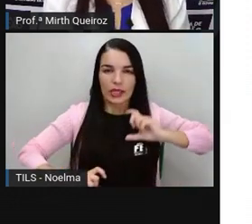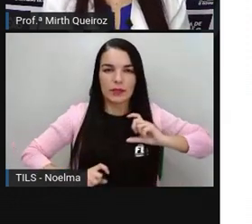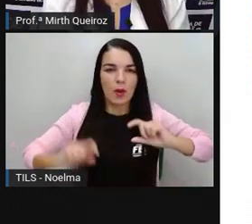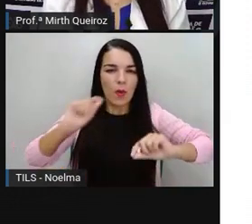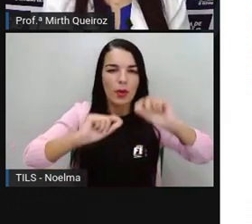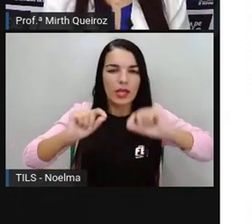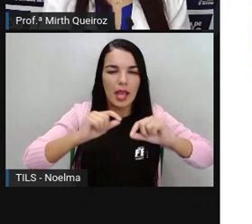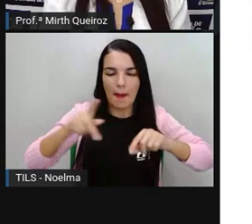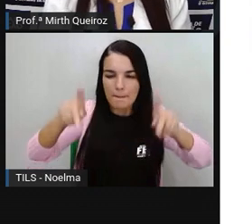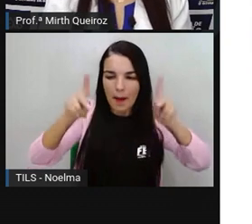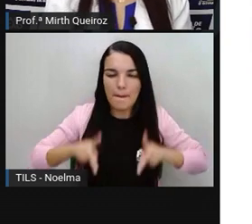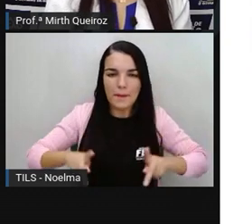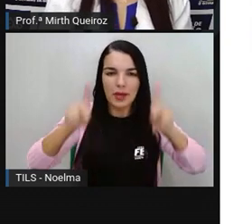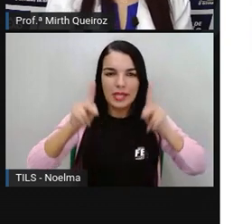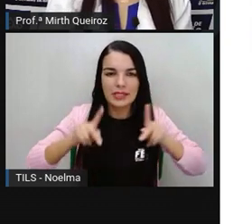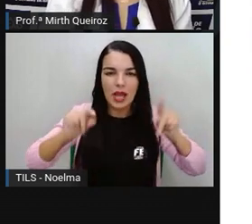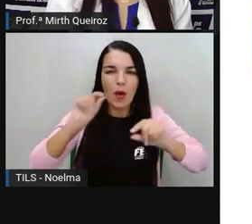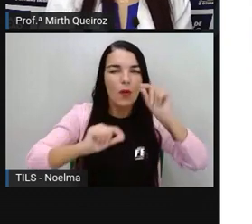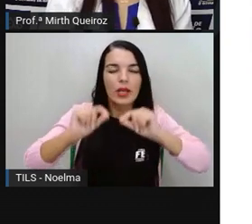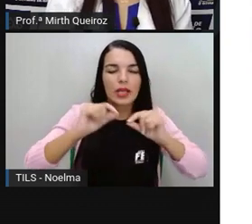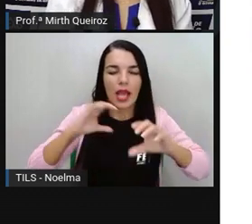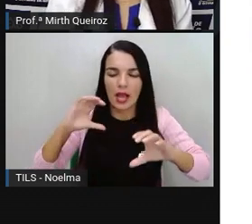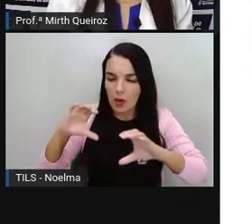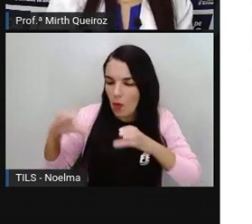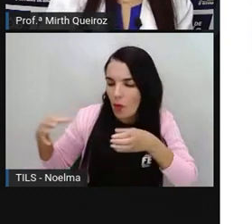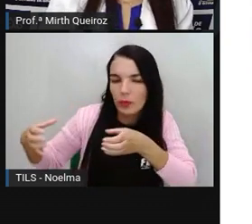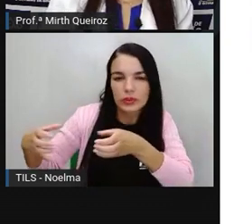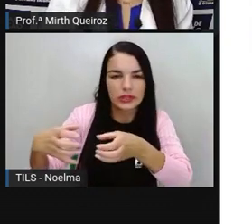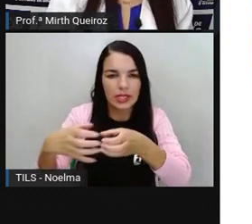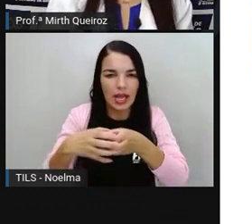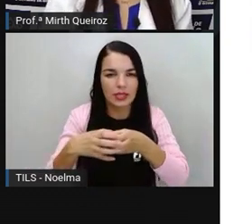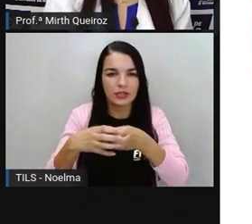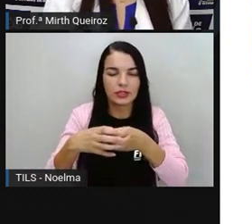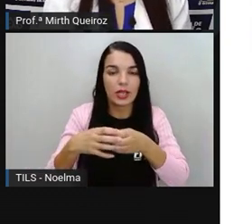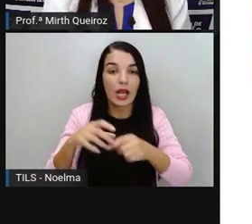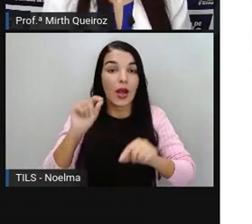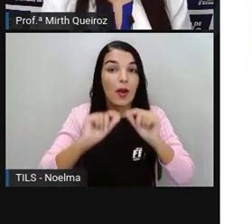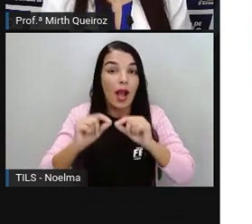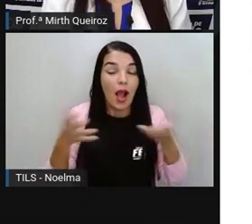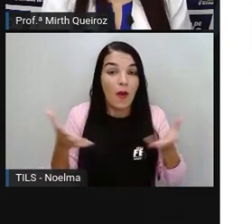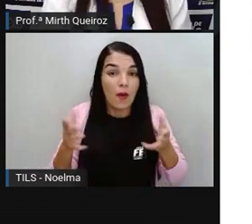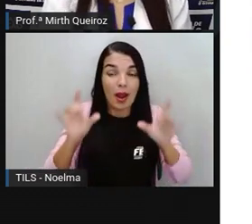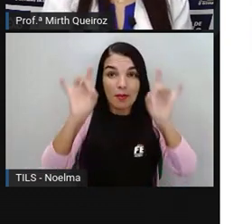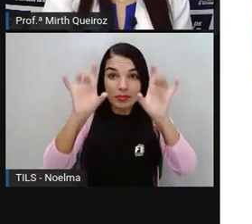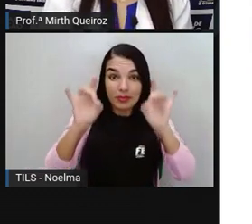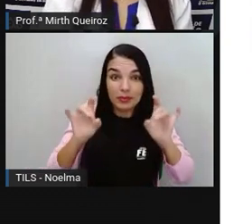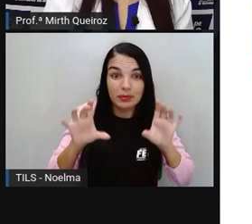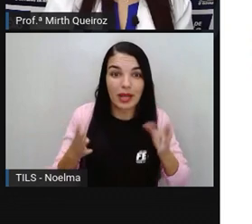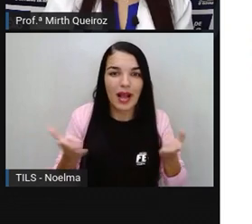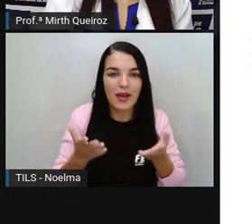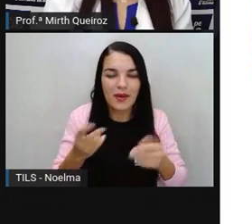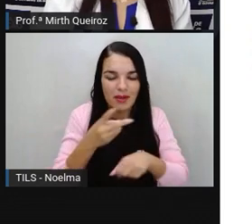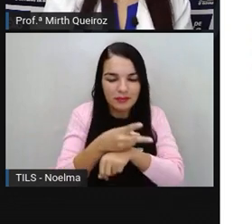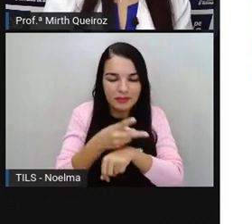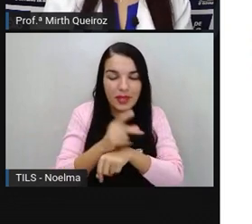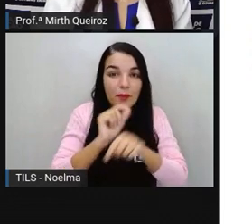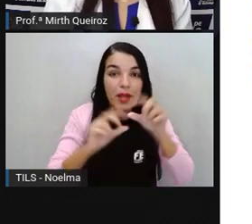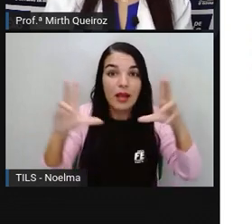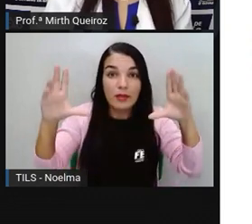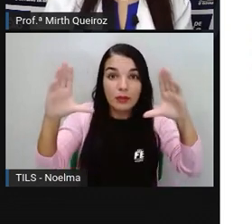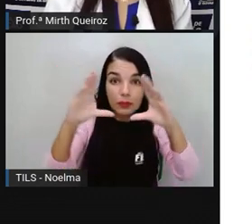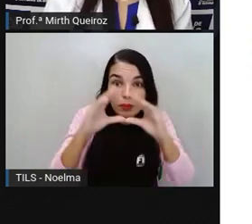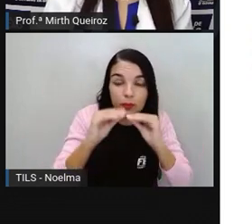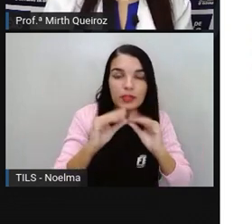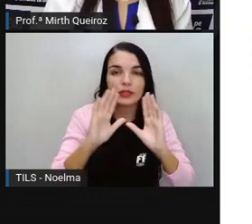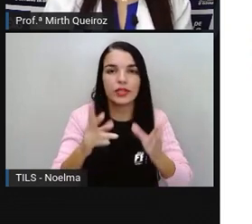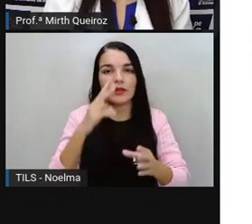sobre o que é comunidade, e falaremos de forma mais detalhada sobre o ecossistema. Porém, antes, nós vamos fazer uma pequena revisão sobre o que a